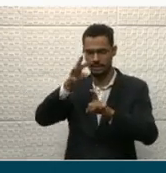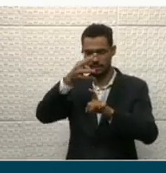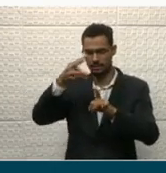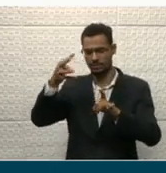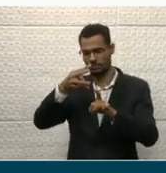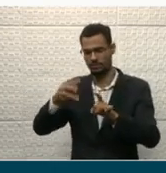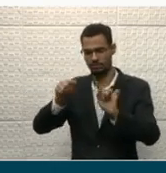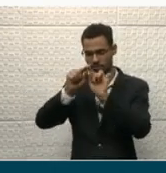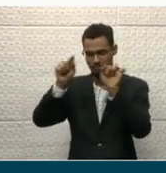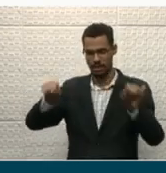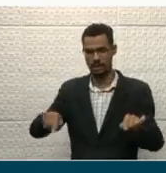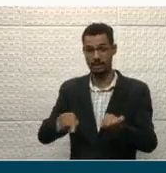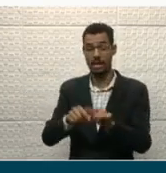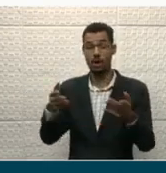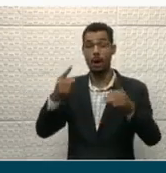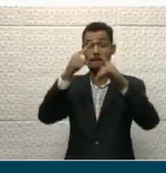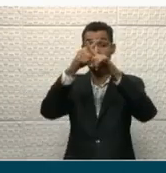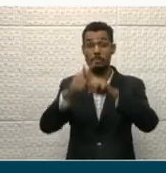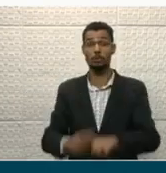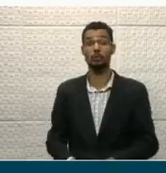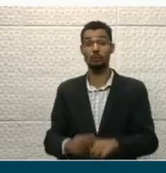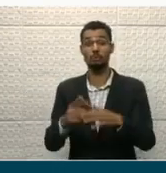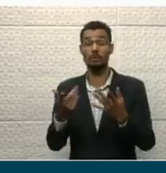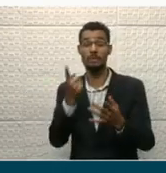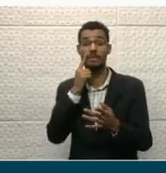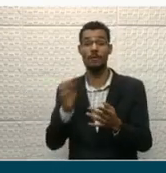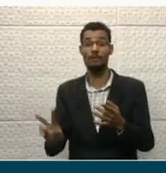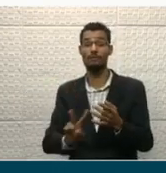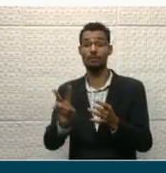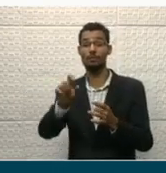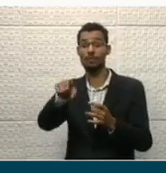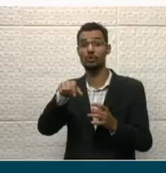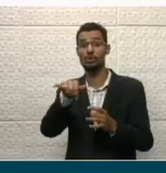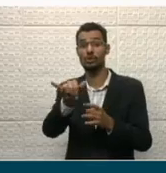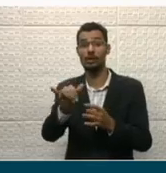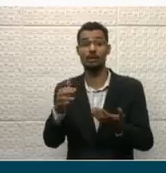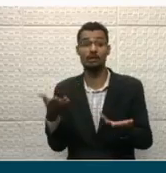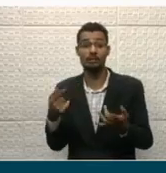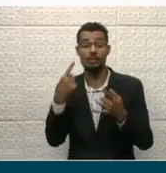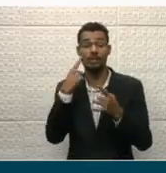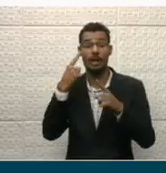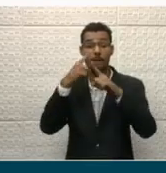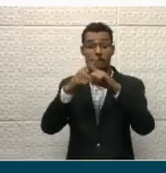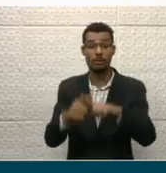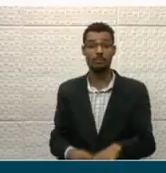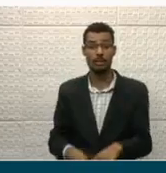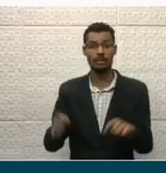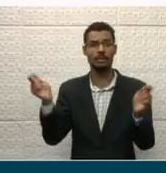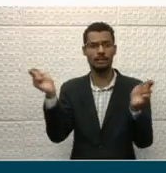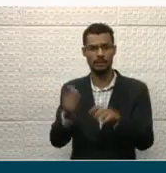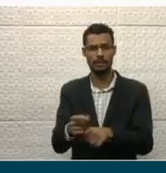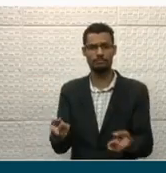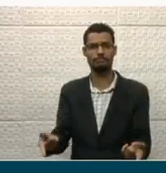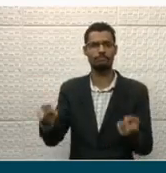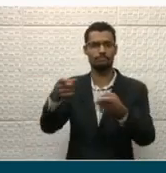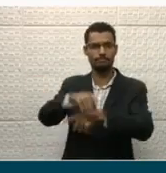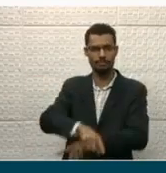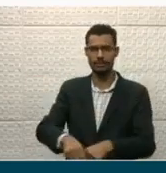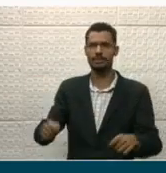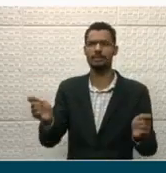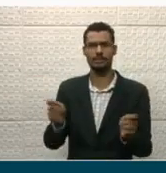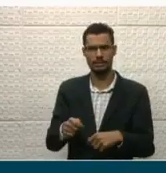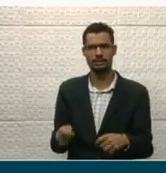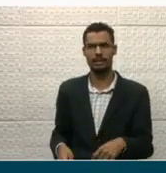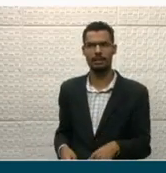se nós multiplicarmos agora essa matriz pelo vetor xy, eu vou obter novamente a transformação. Então,